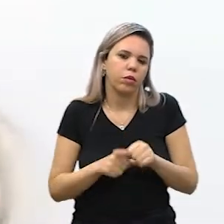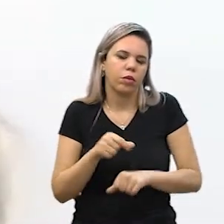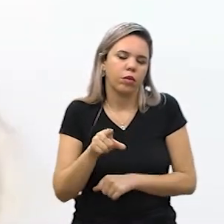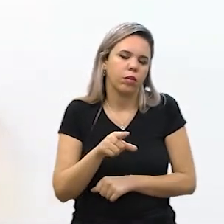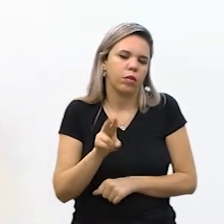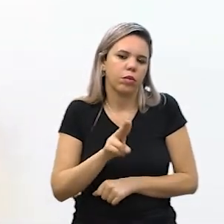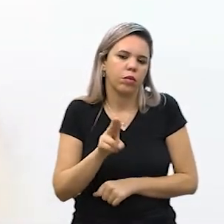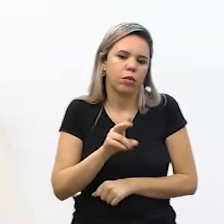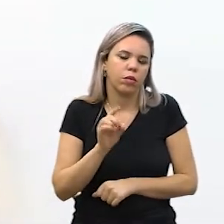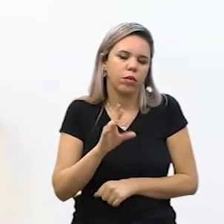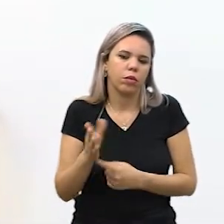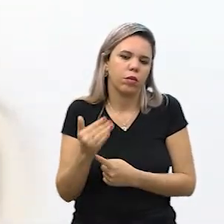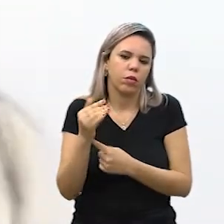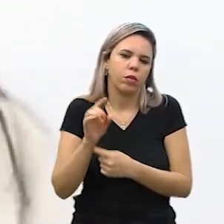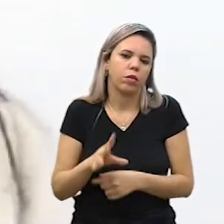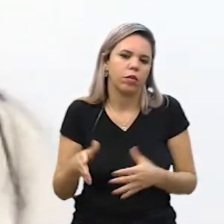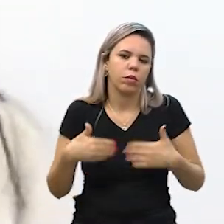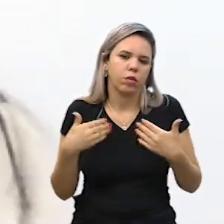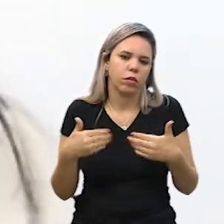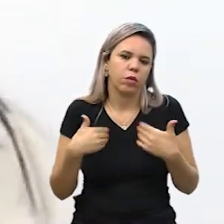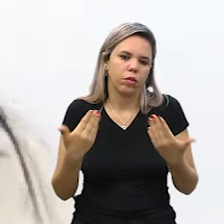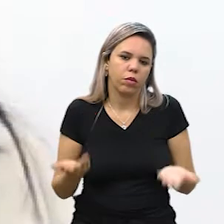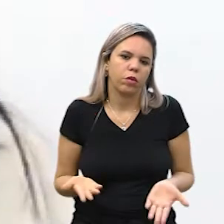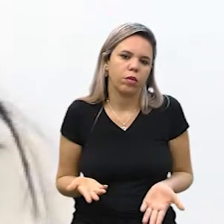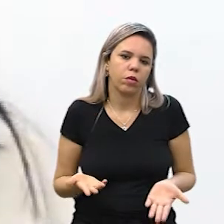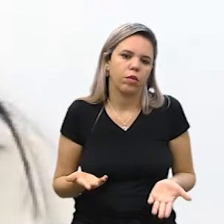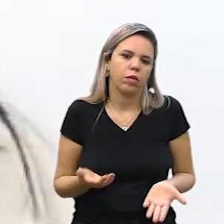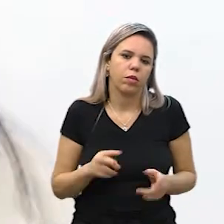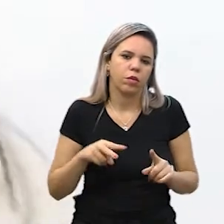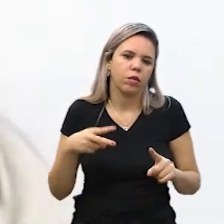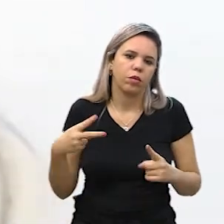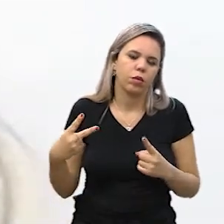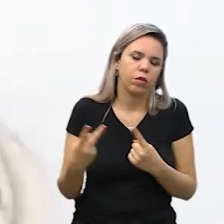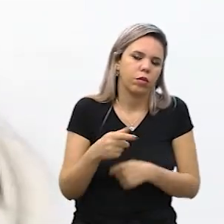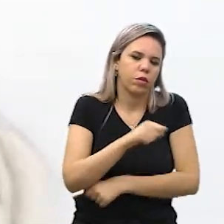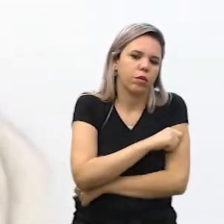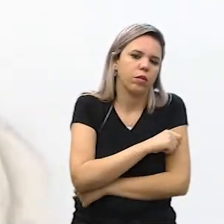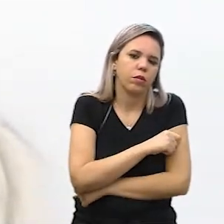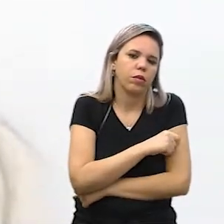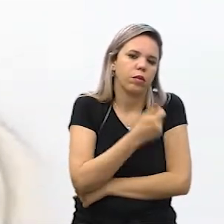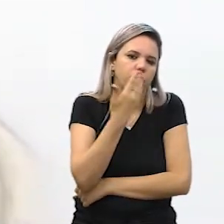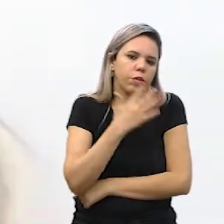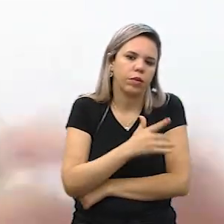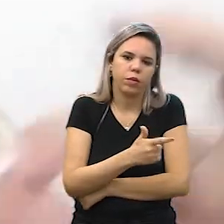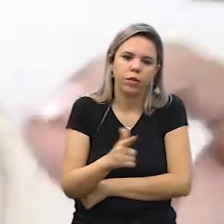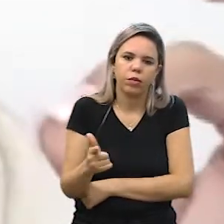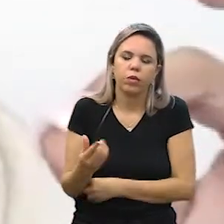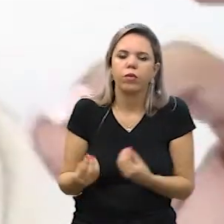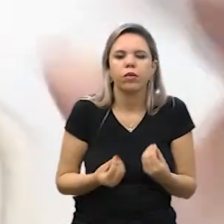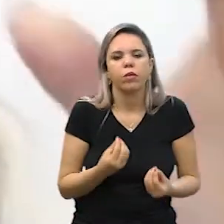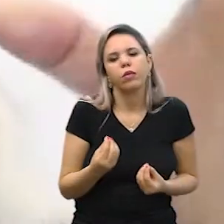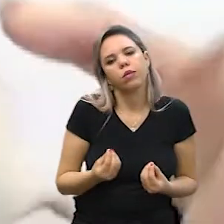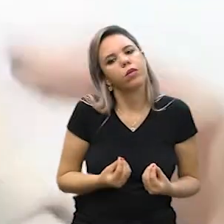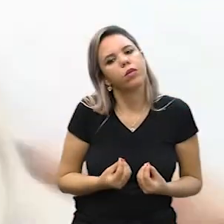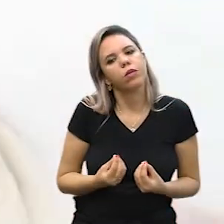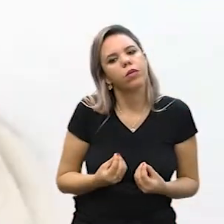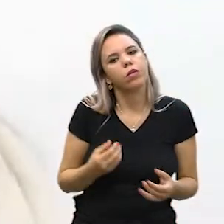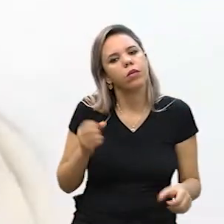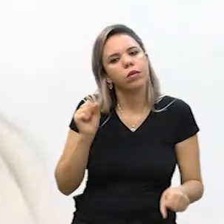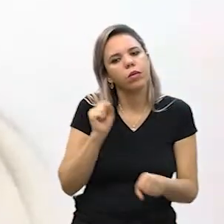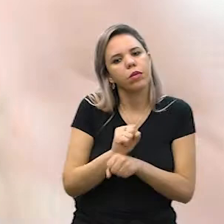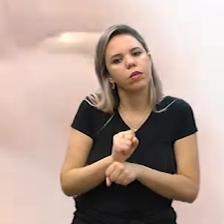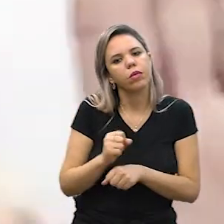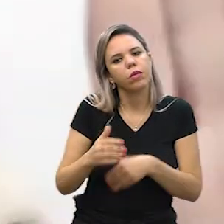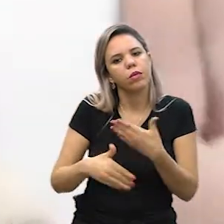você utiliza a tecnologia para entretenimento, é uma perspectiva, e o aluno, a criança, ela não tem como interromper